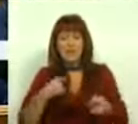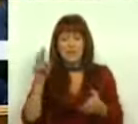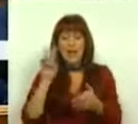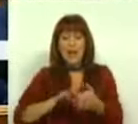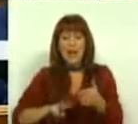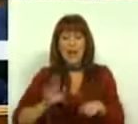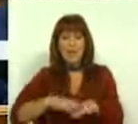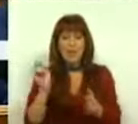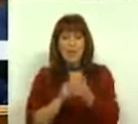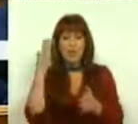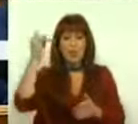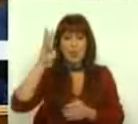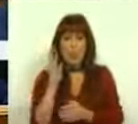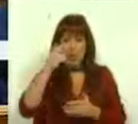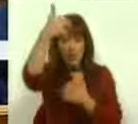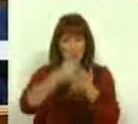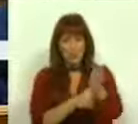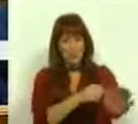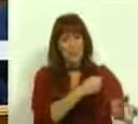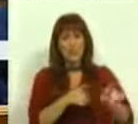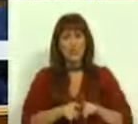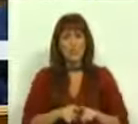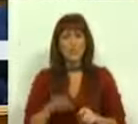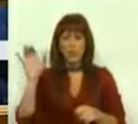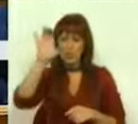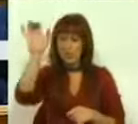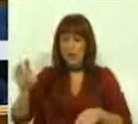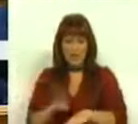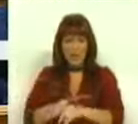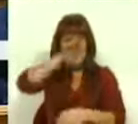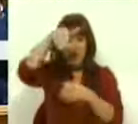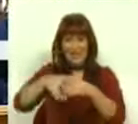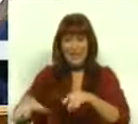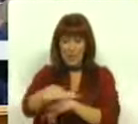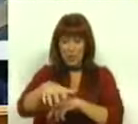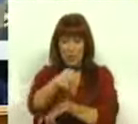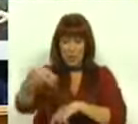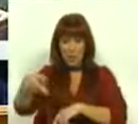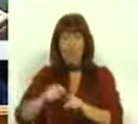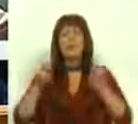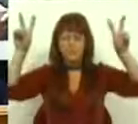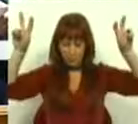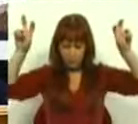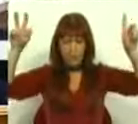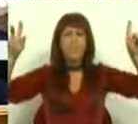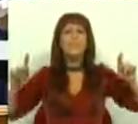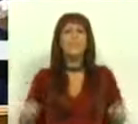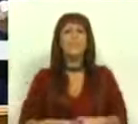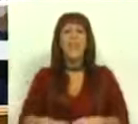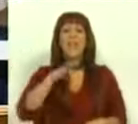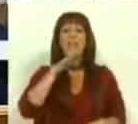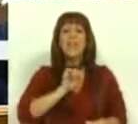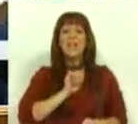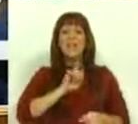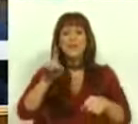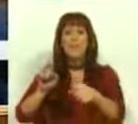propósito o ponto 4 do comunicado dos Estados-membros que fazem parte da zona euro e passo a citar. Dizem